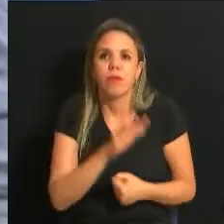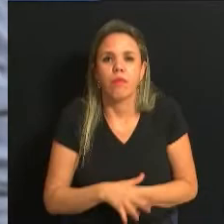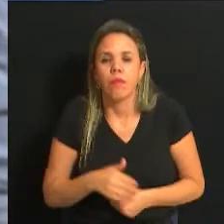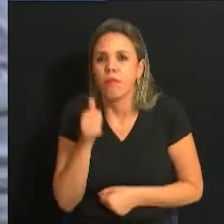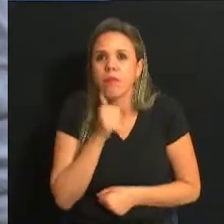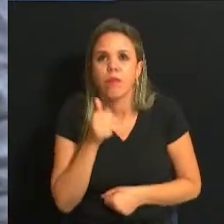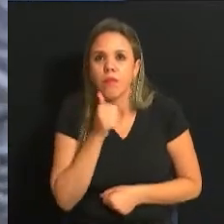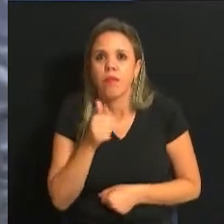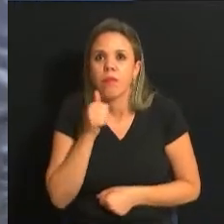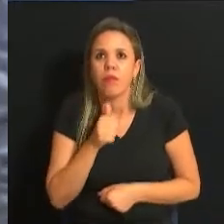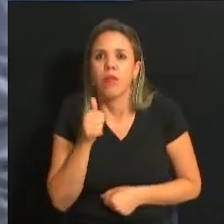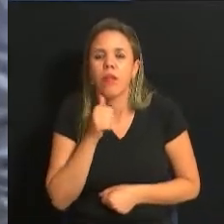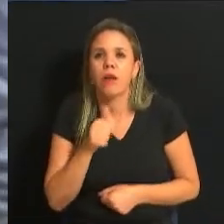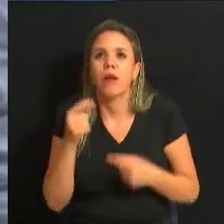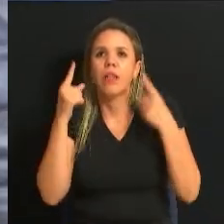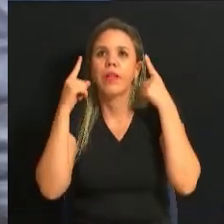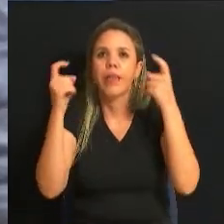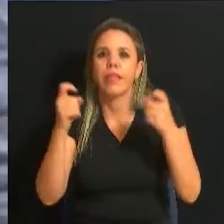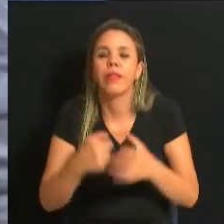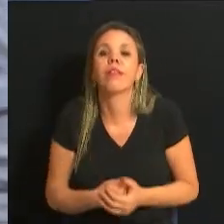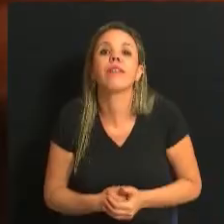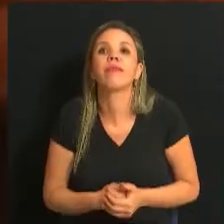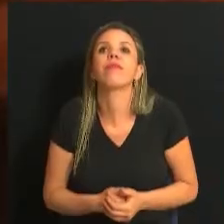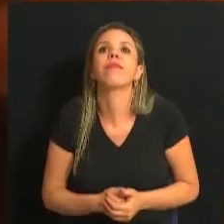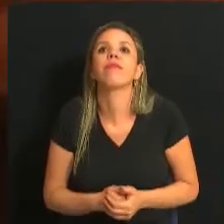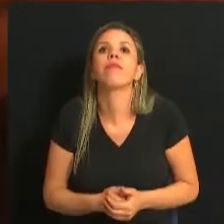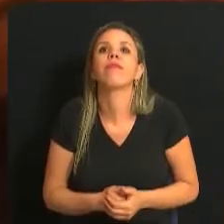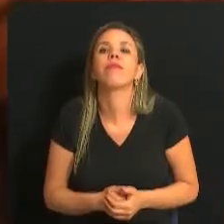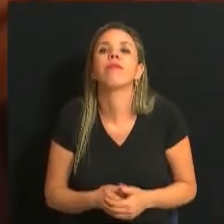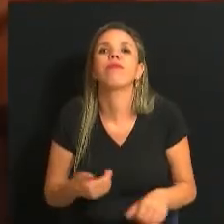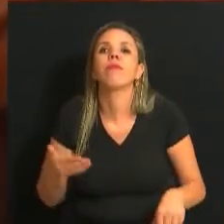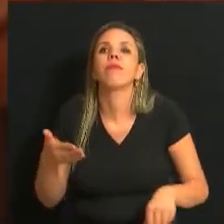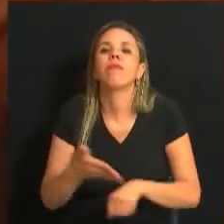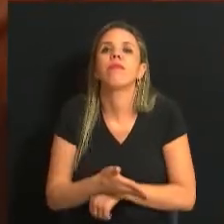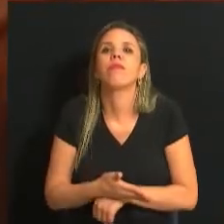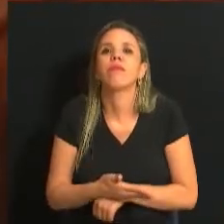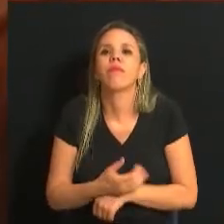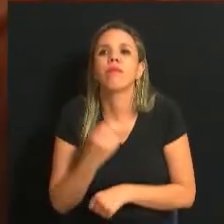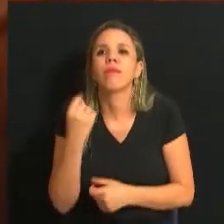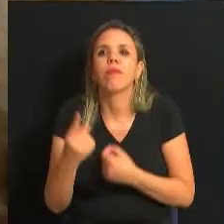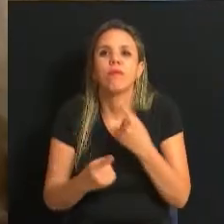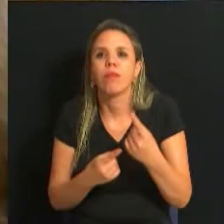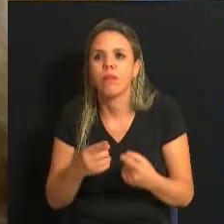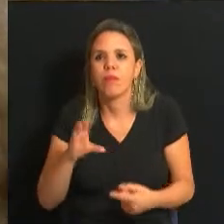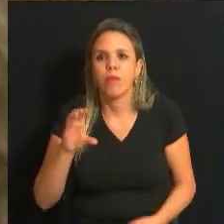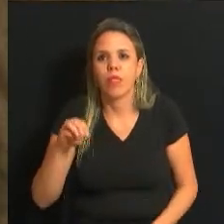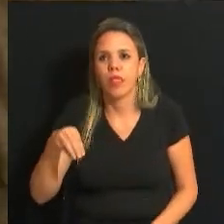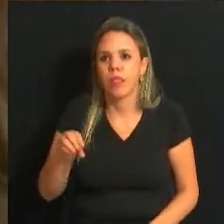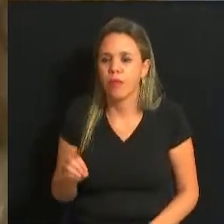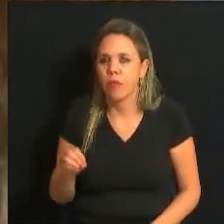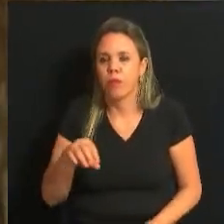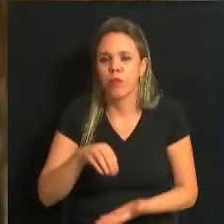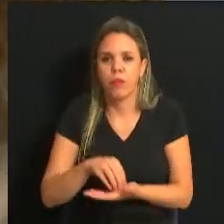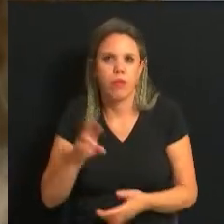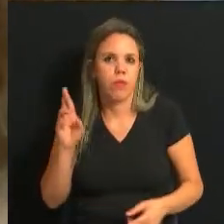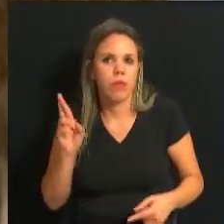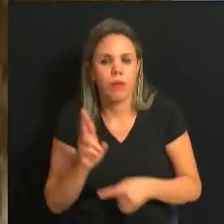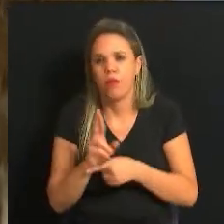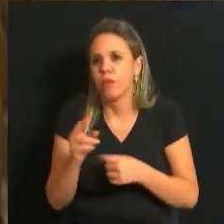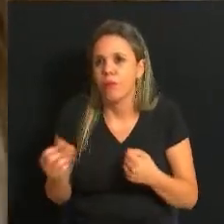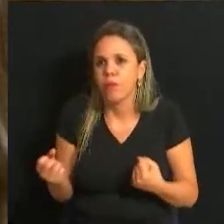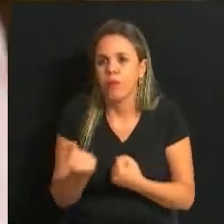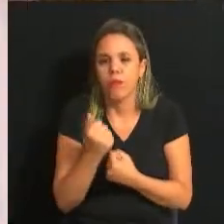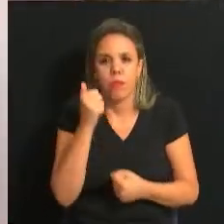mulheres em situação de violência e que, por meio de visitas a uma delas, o CEAMO, Centro de Referência e Apoio à